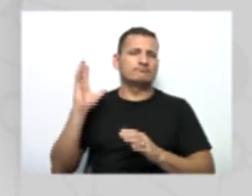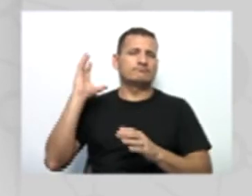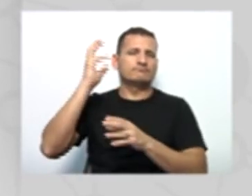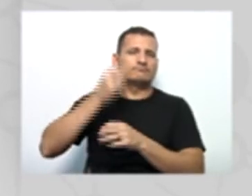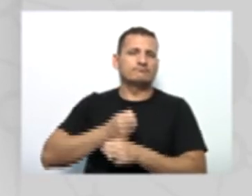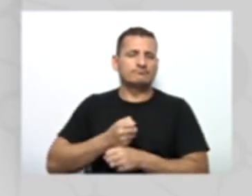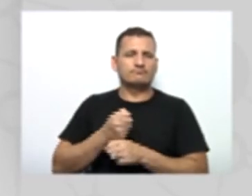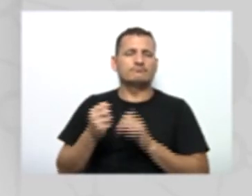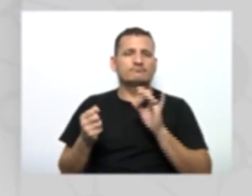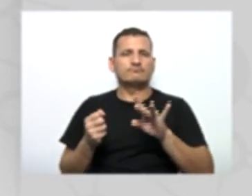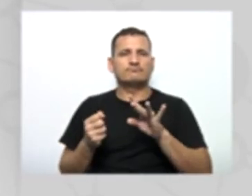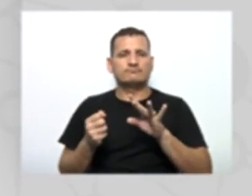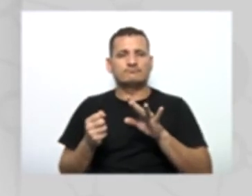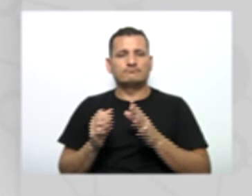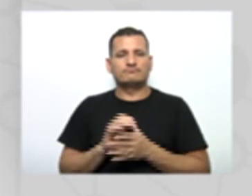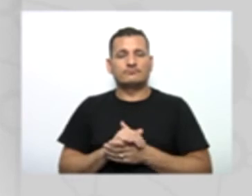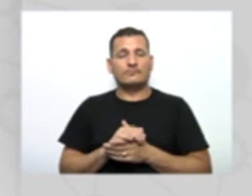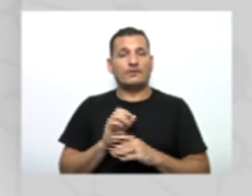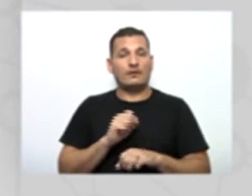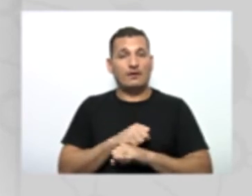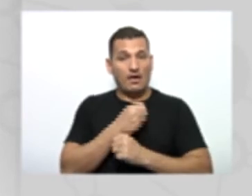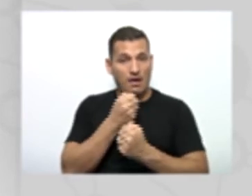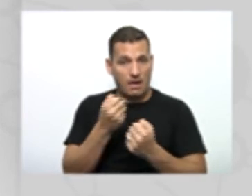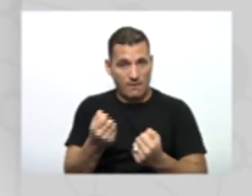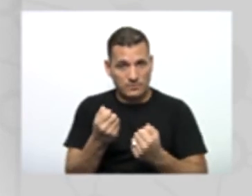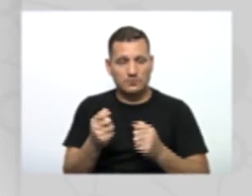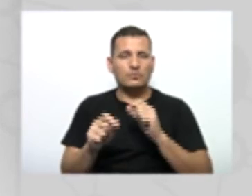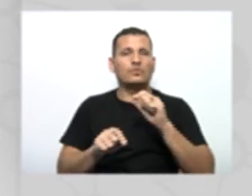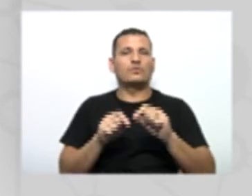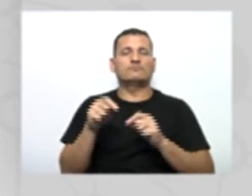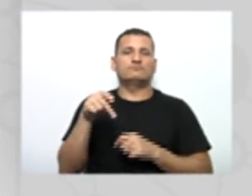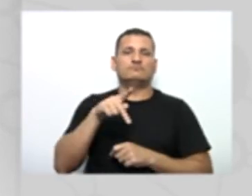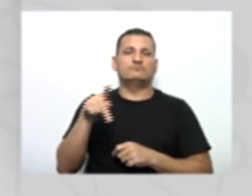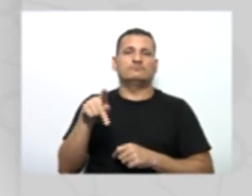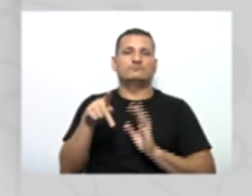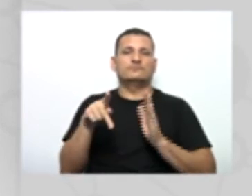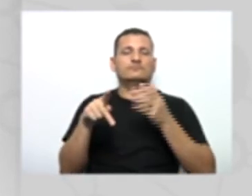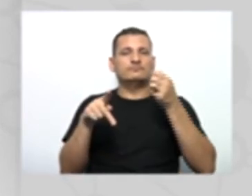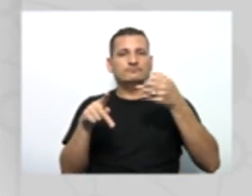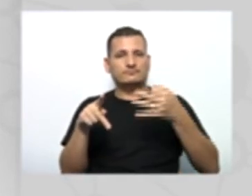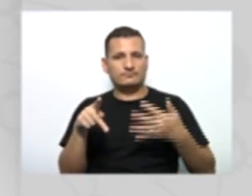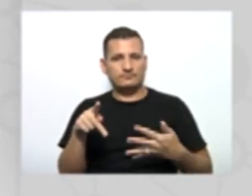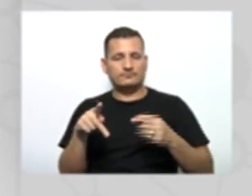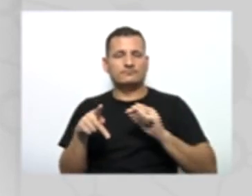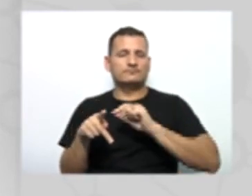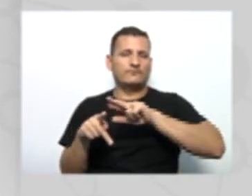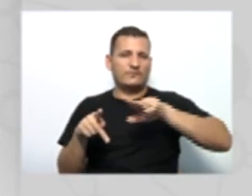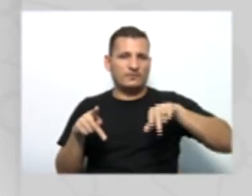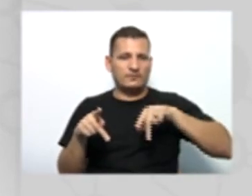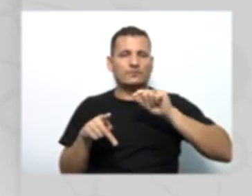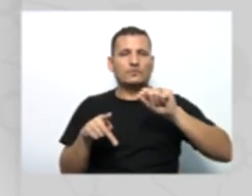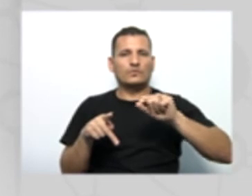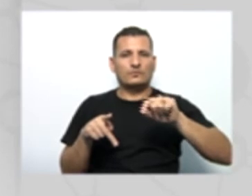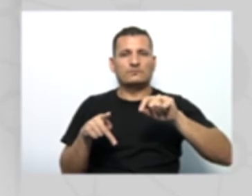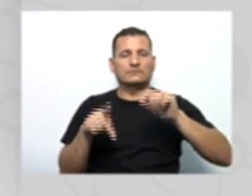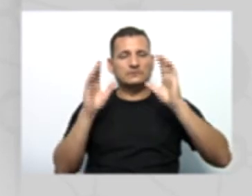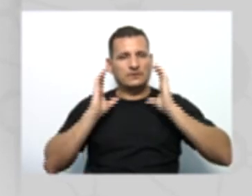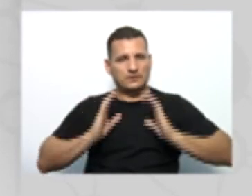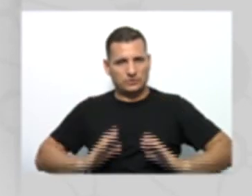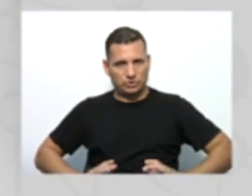decisões políticas, nas decisões do governo. Daí a importância de nós compreendermos o conceito